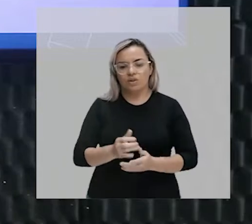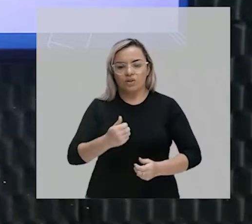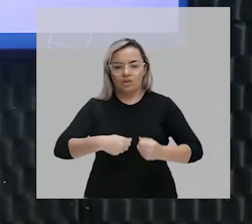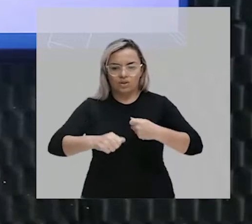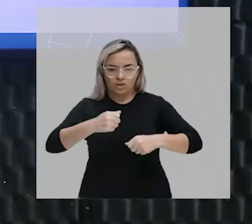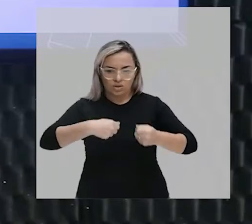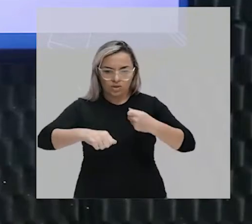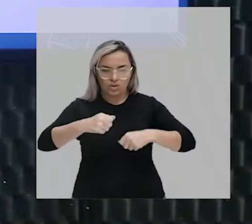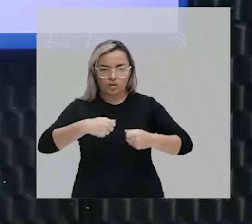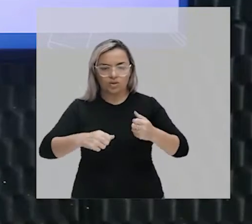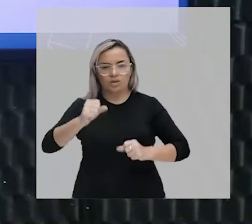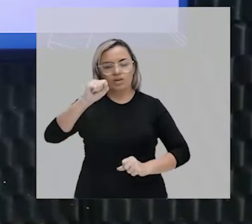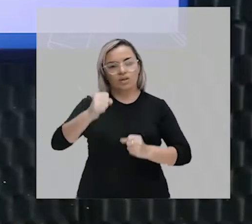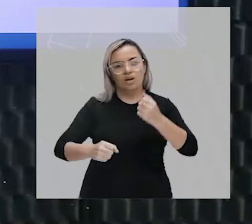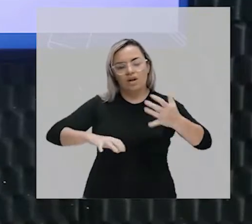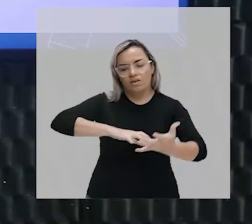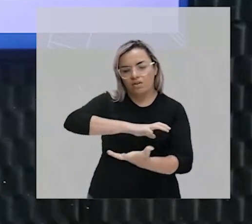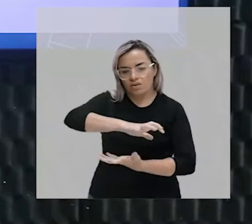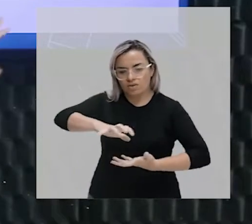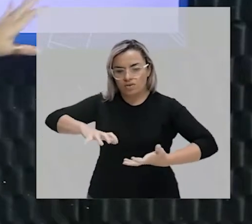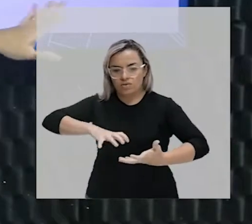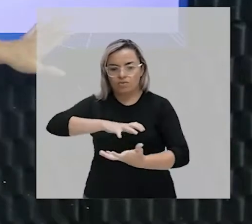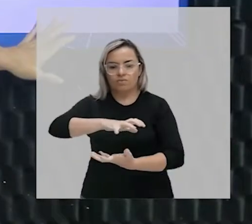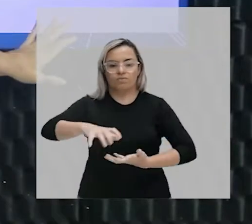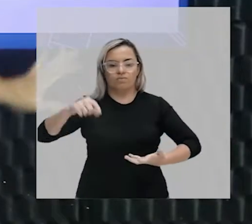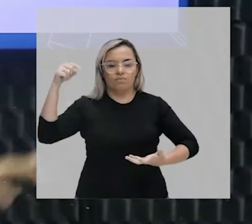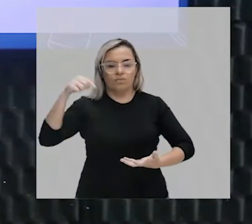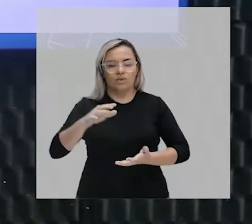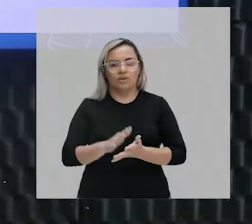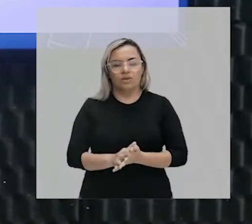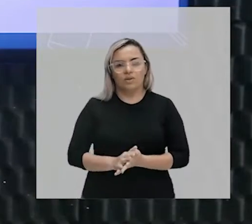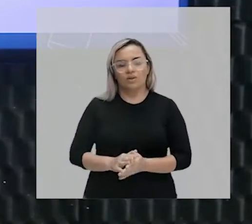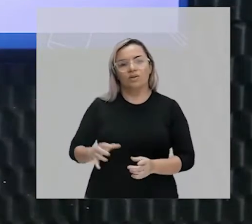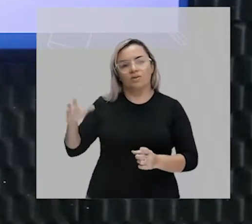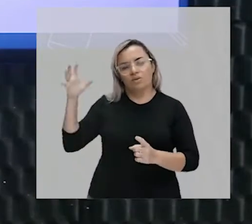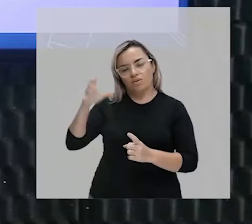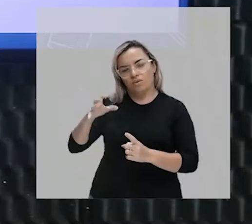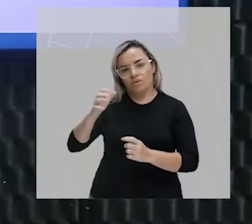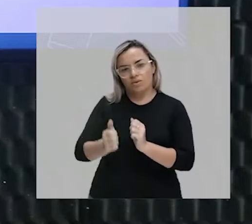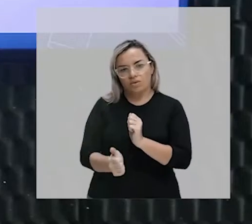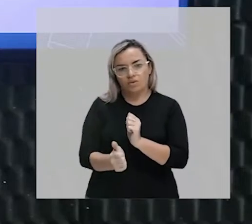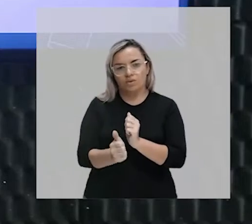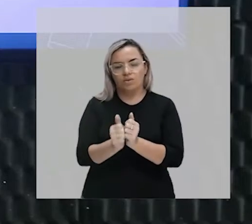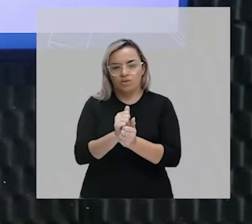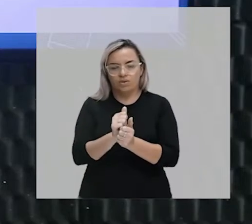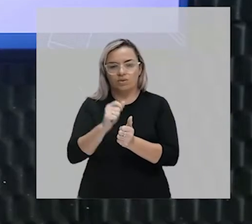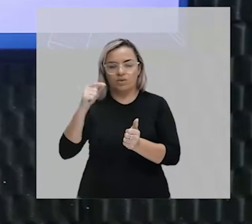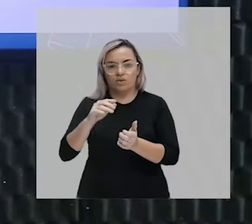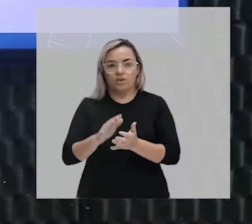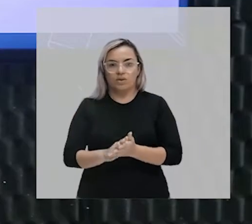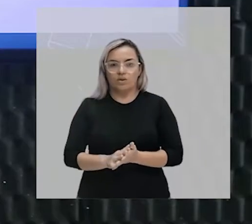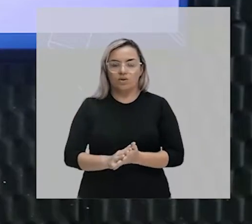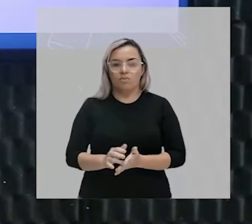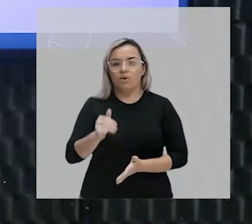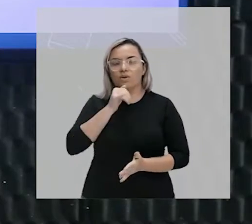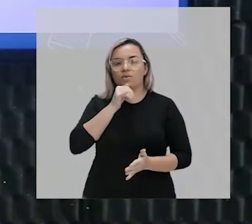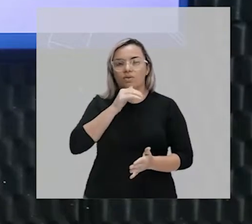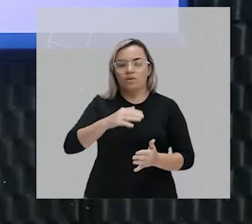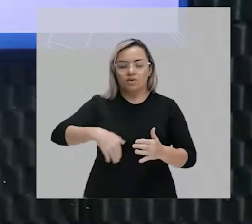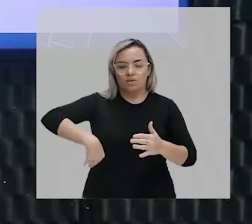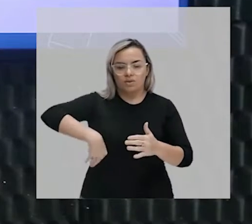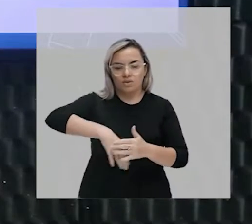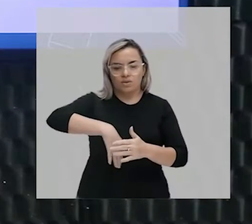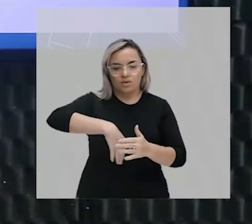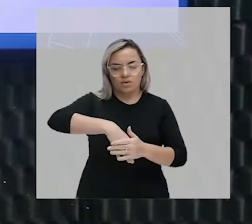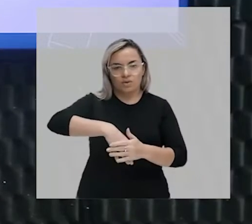Industrial Existe uma grande contribuição no esporte o futebol que nós jogamos no Brasil por exemplo que é o futebol